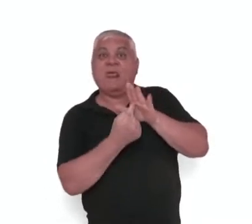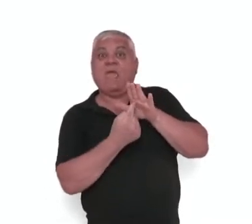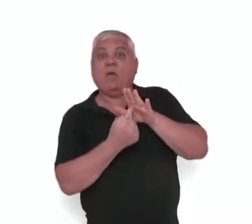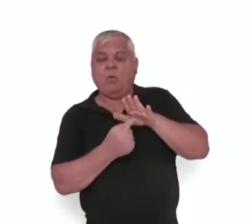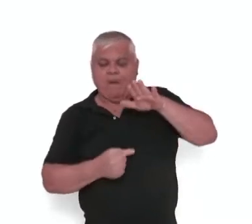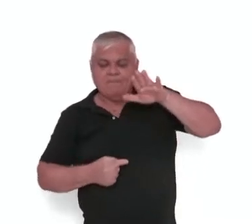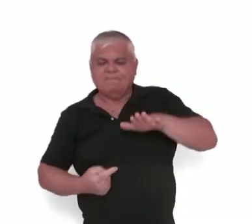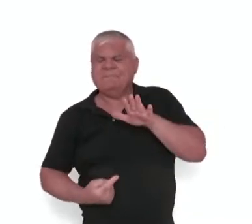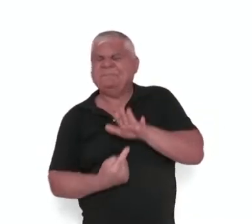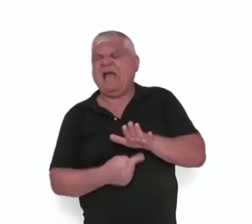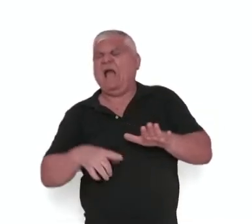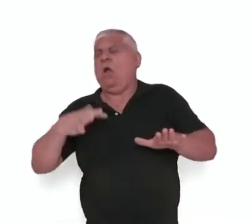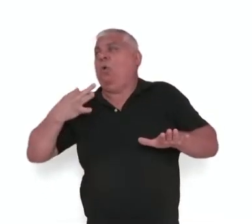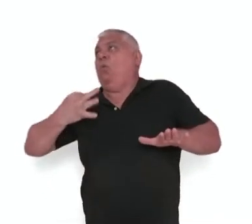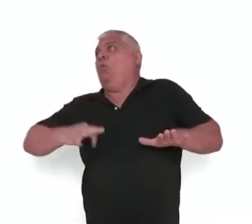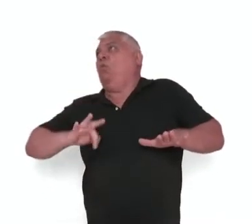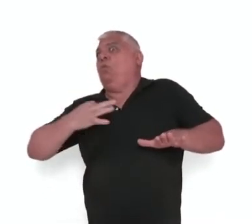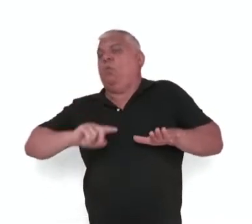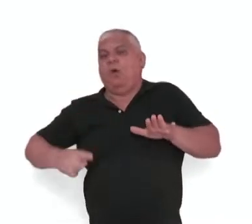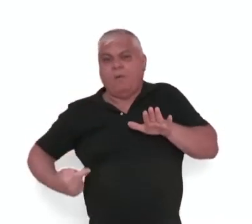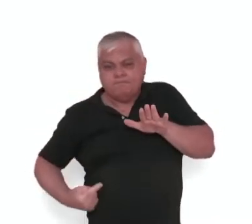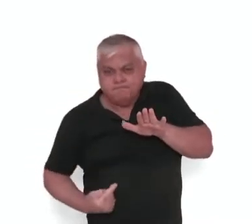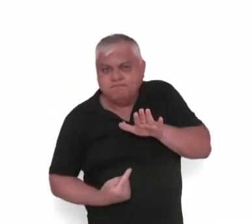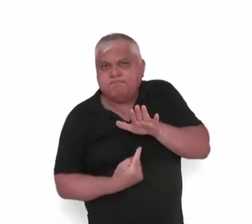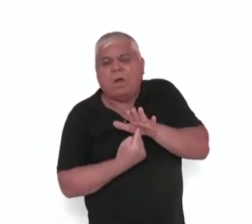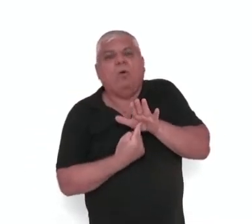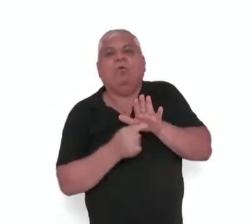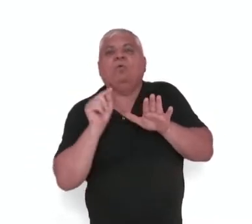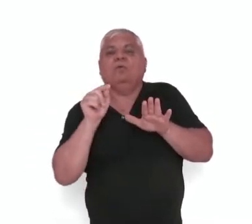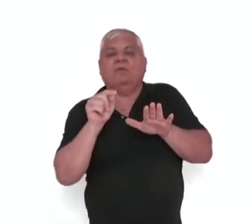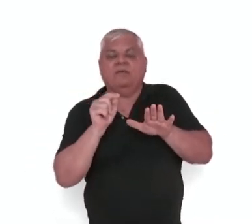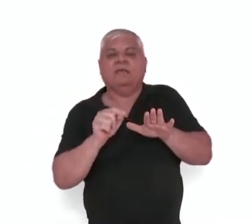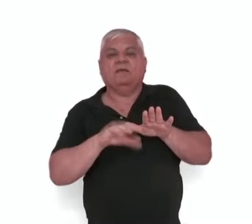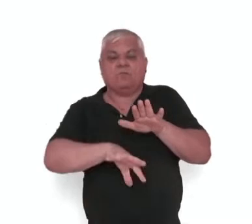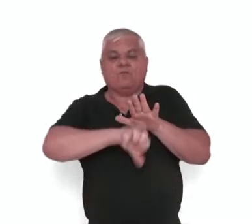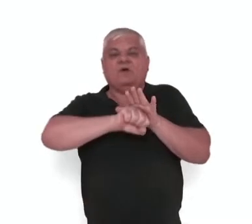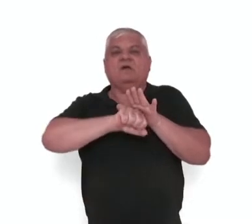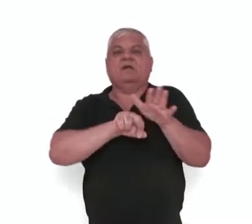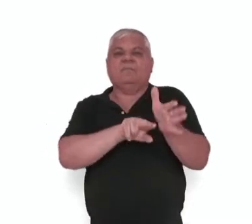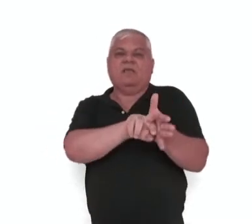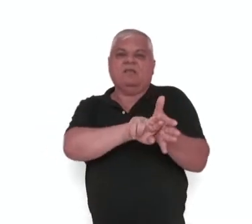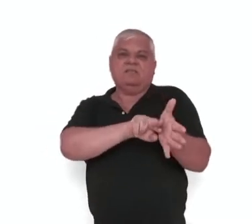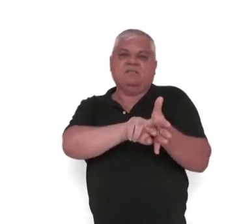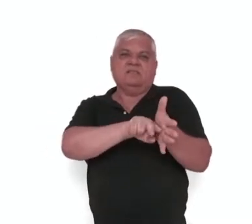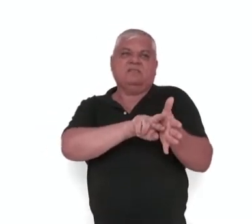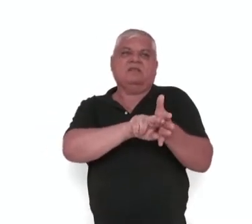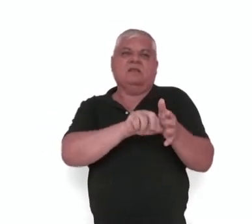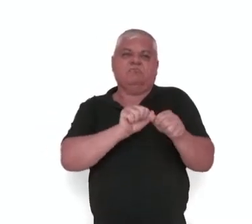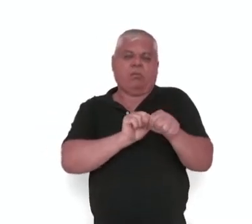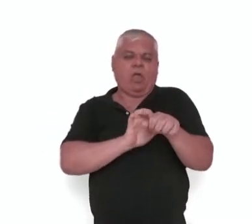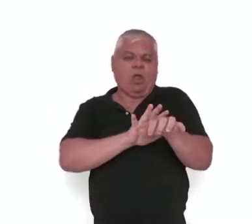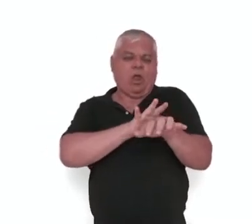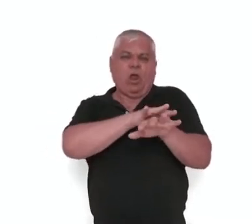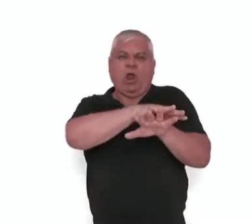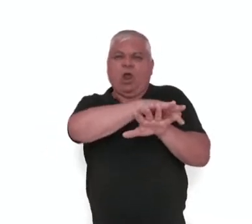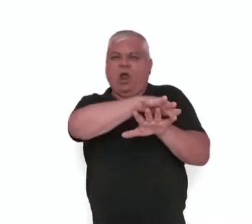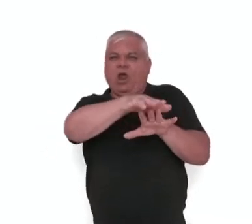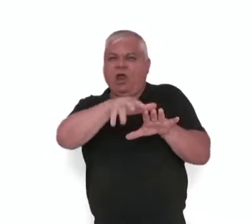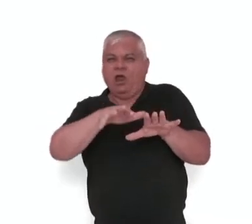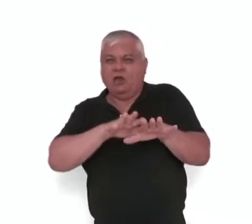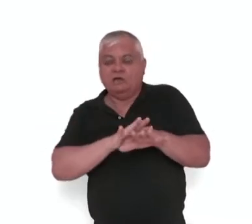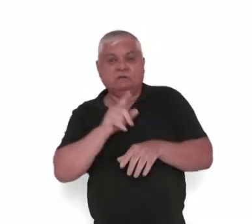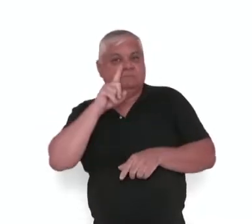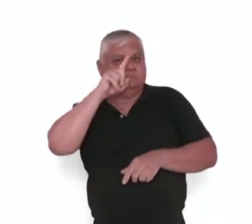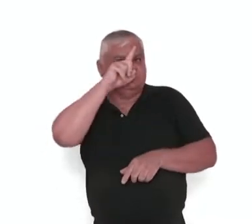né, totalmente infectado, penetrou aqui nesse ferimento aqui e alastrou aqui toda a doença, né, alastrou